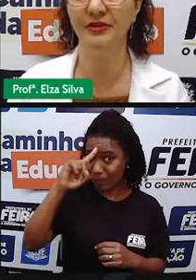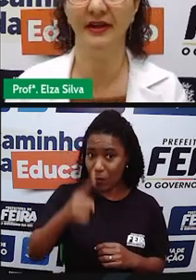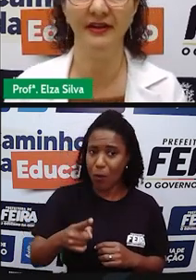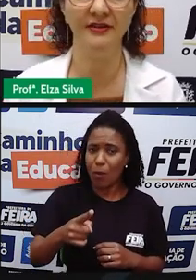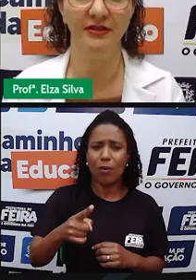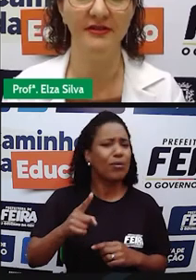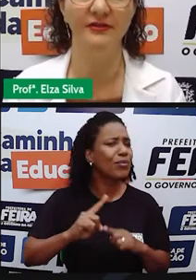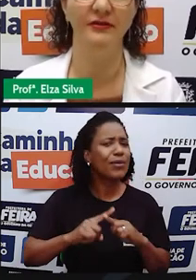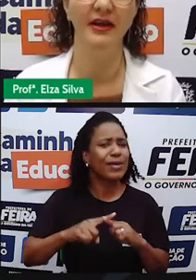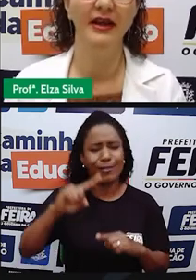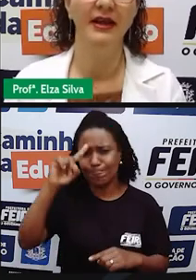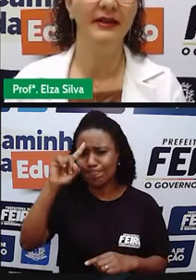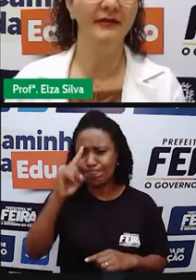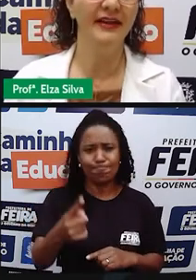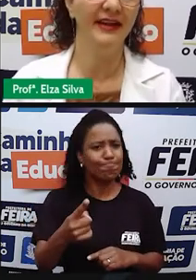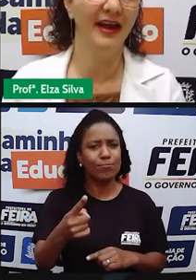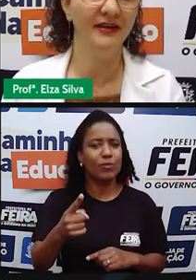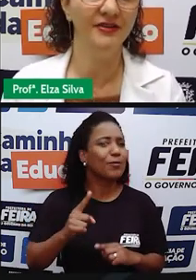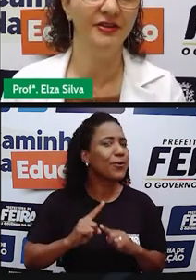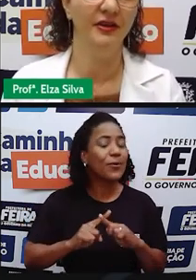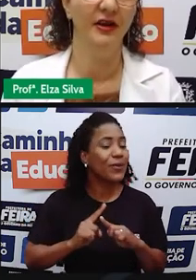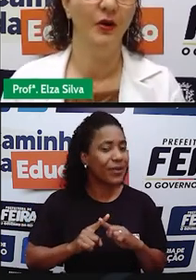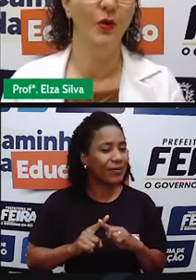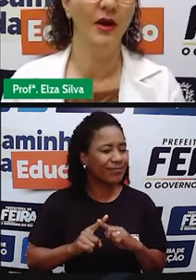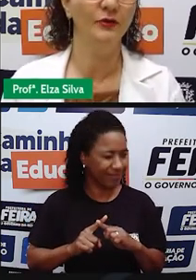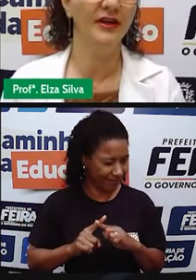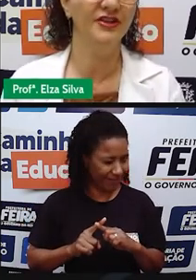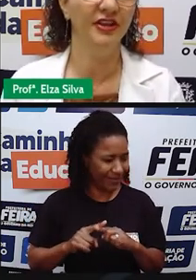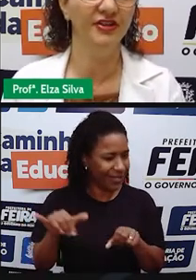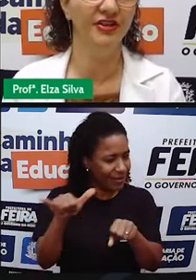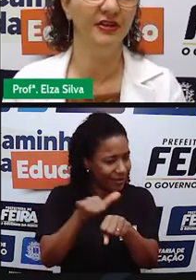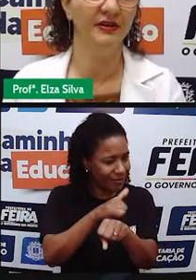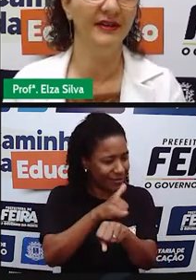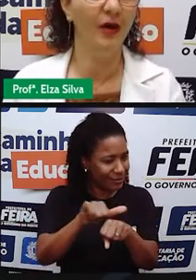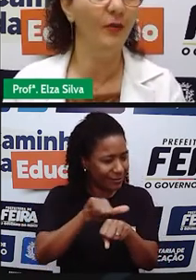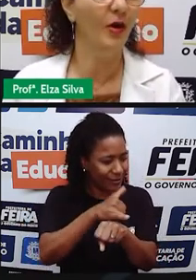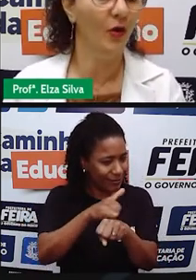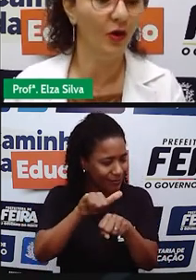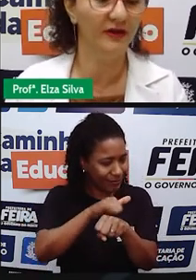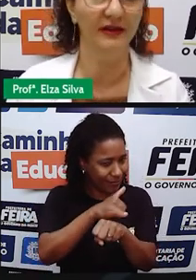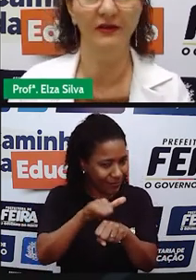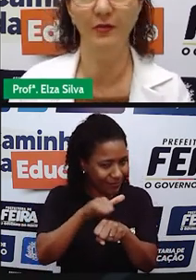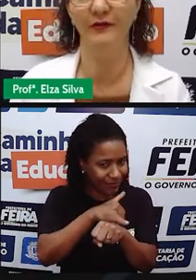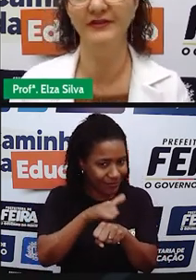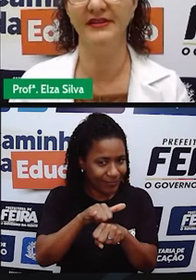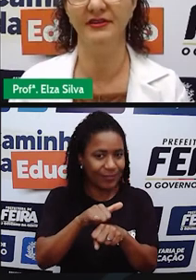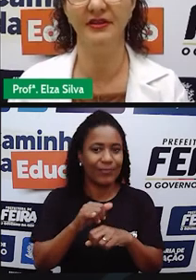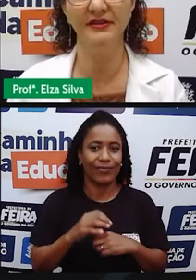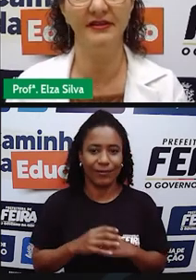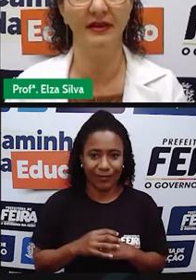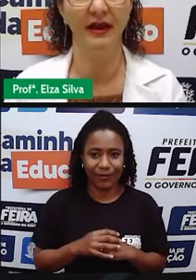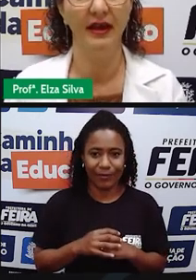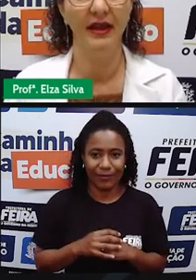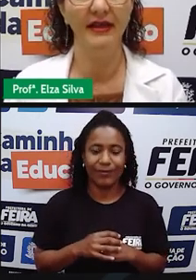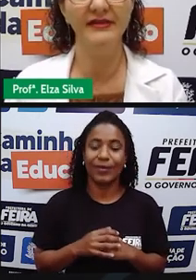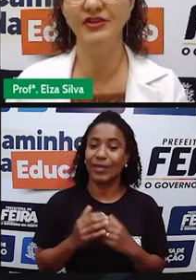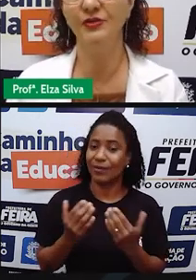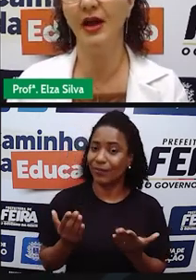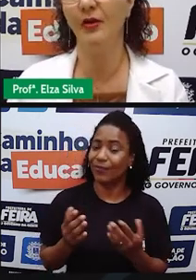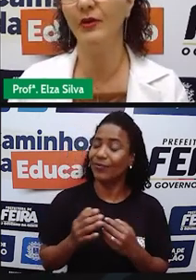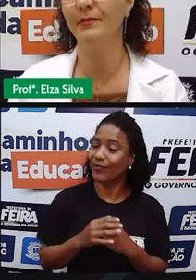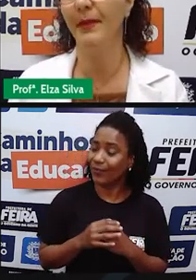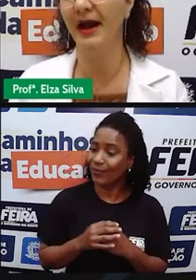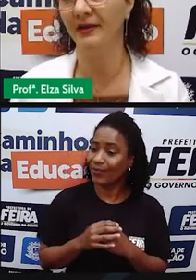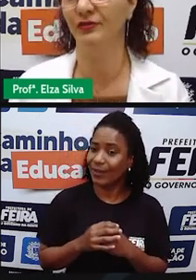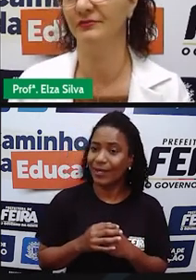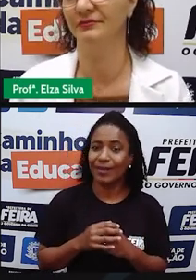está por detrás disso? Na verdade, quando a gente dá uma ordem, como você disse, existe